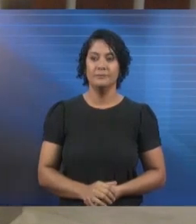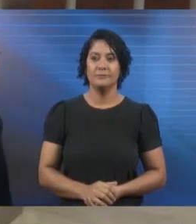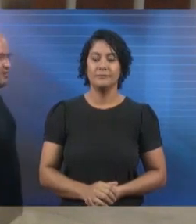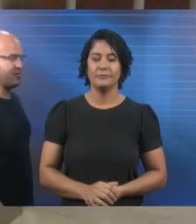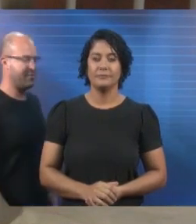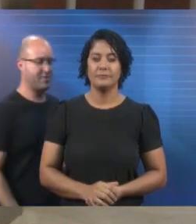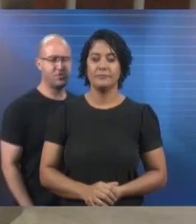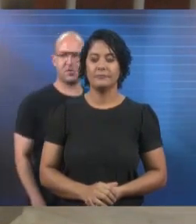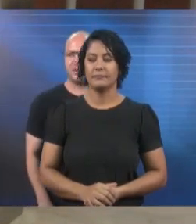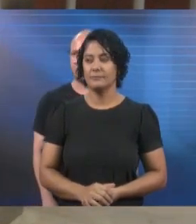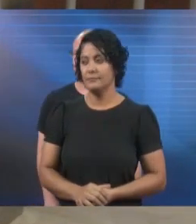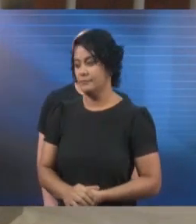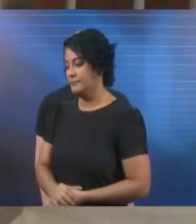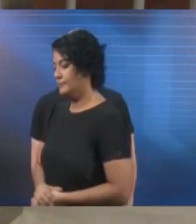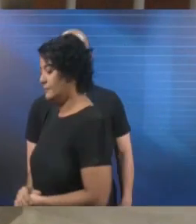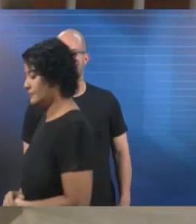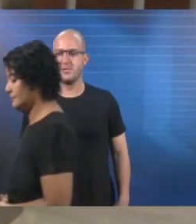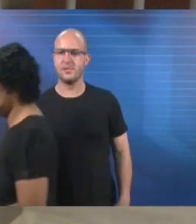Dantas